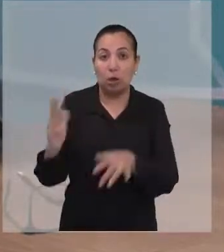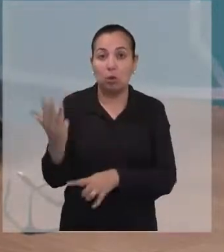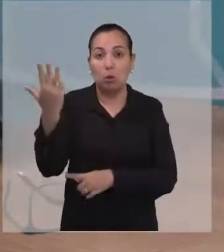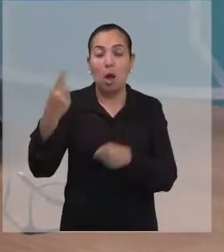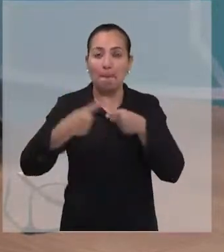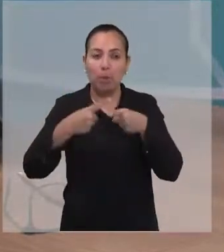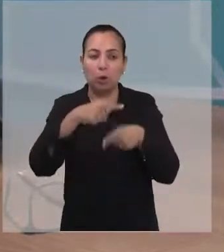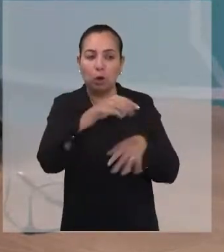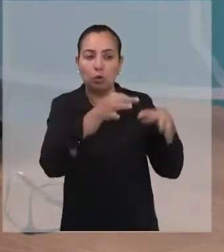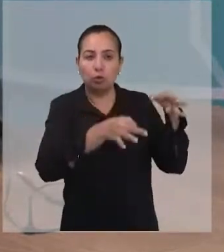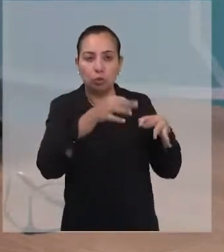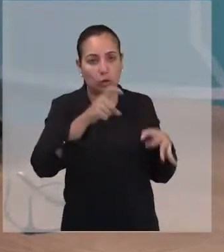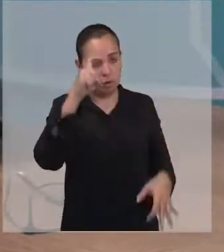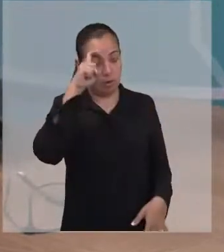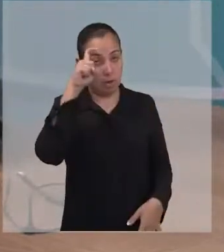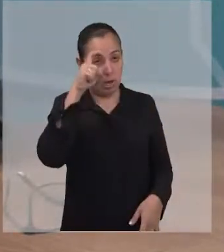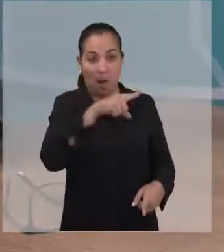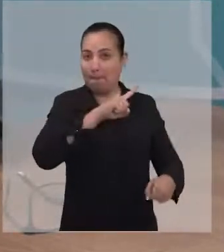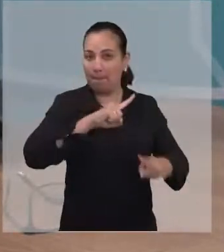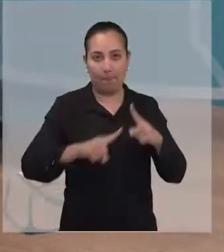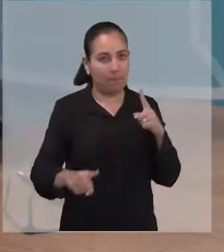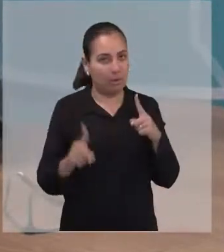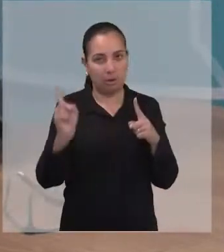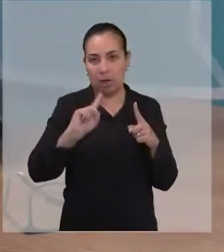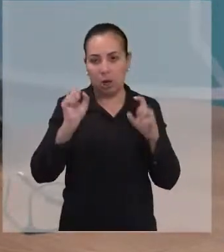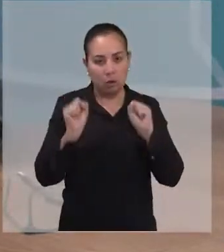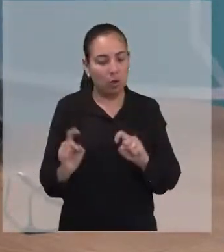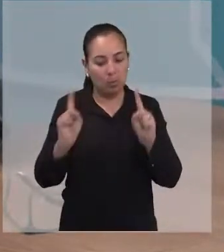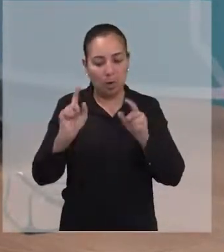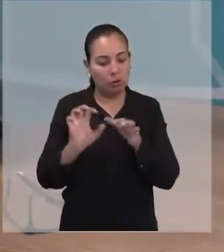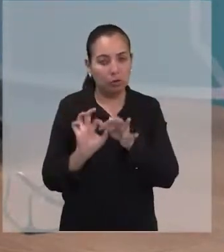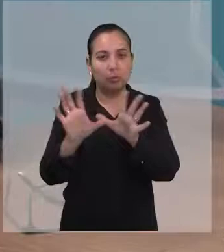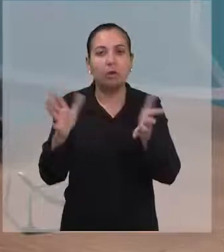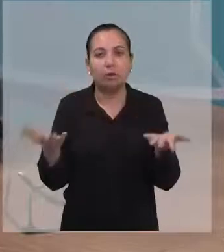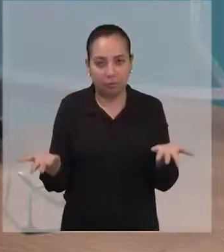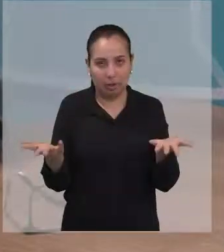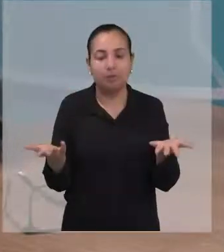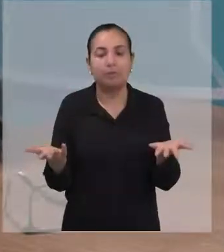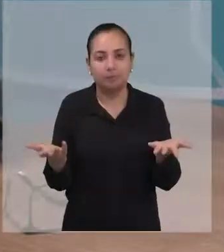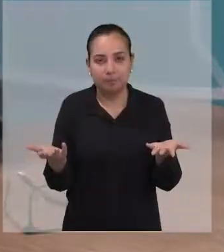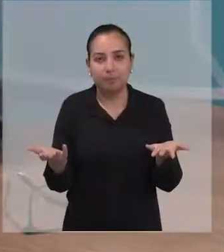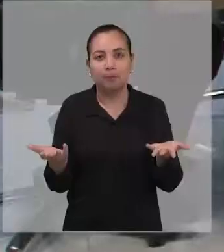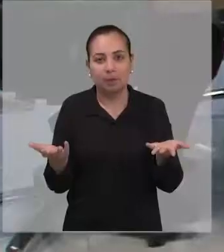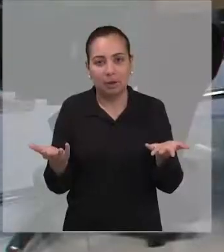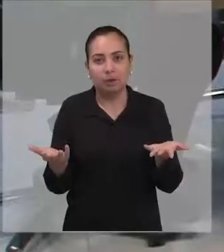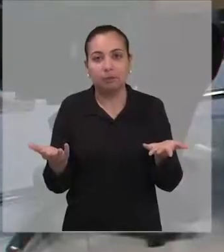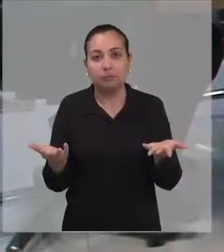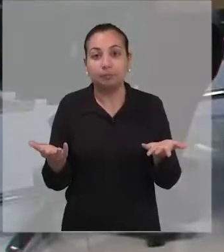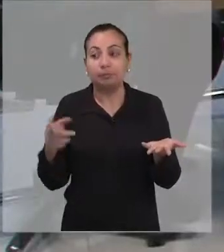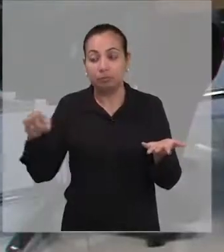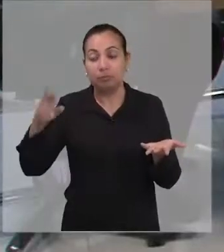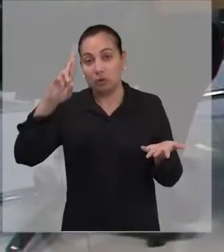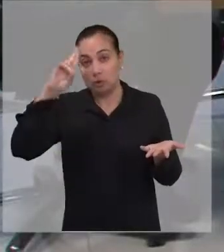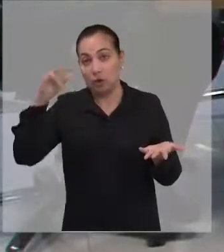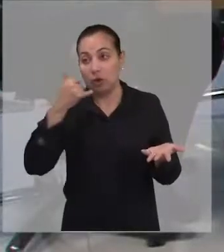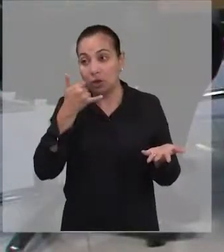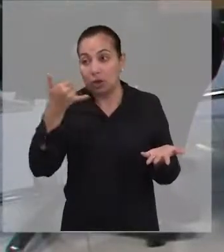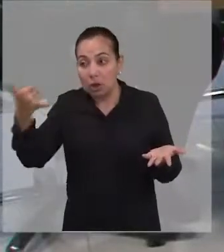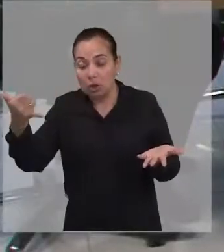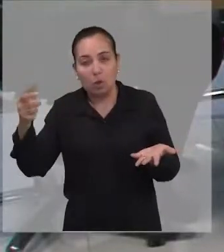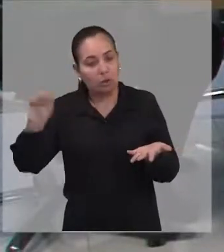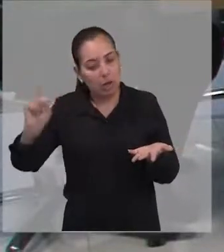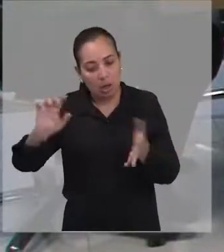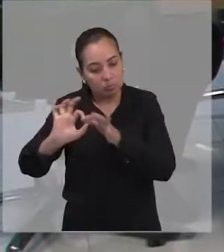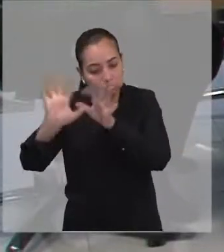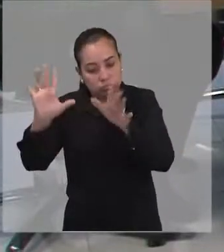Moro intercedeu e impediu que fosse, inclusive o diretor da carceragem disse que recebeu um telefonema dele.